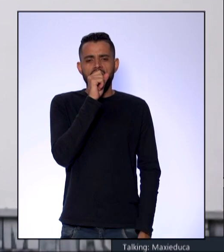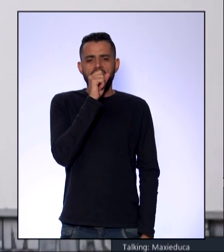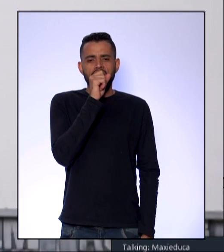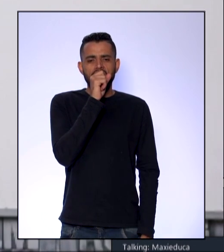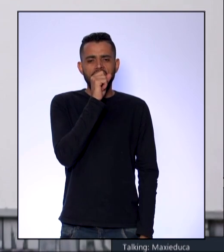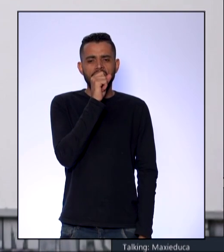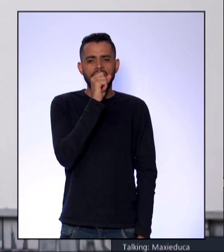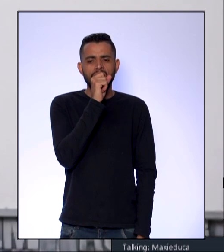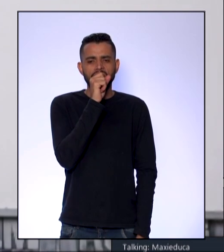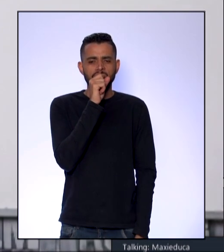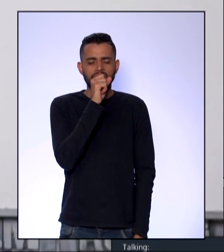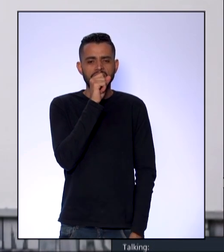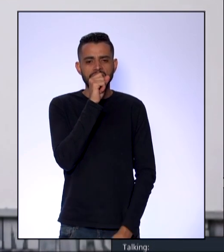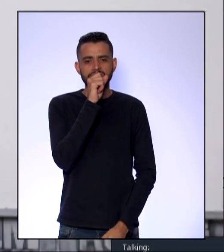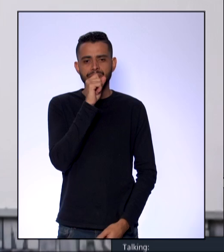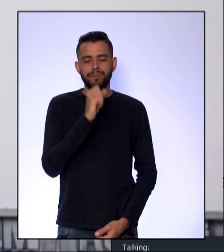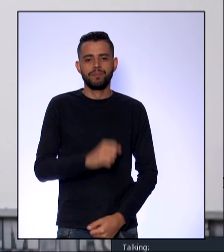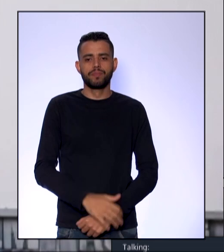Pacífico,